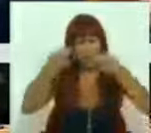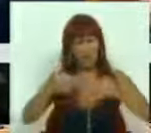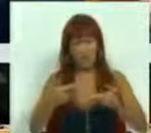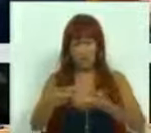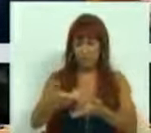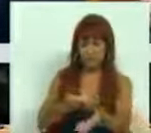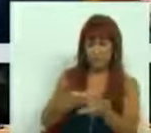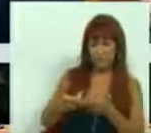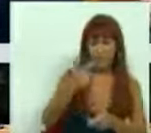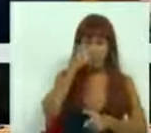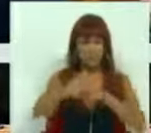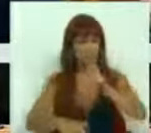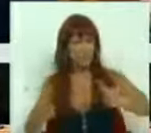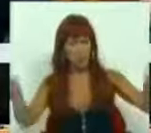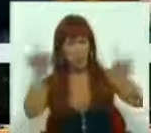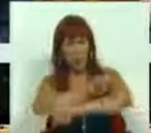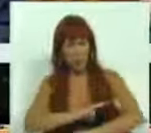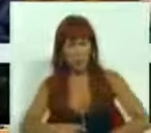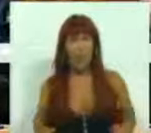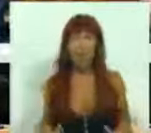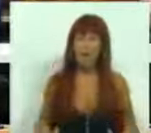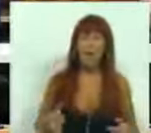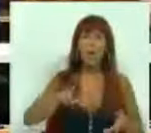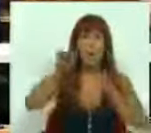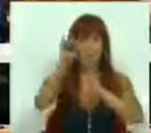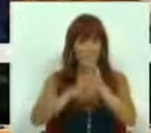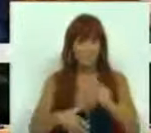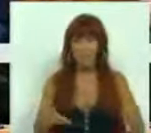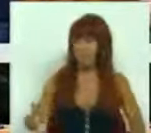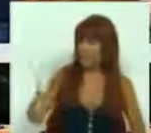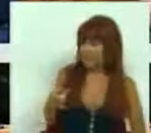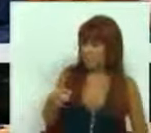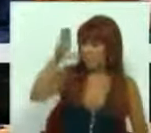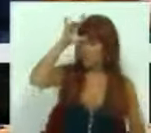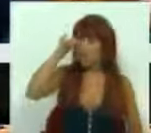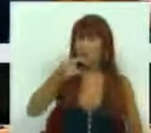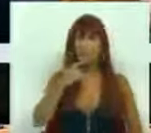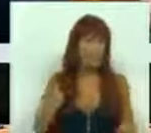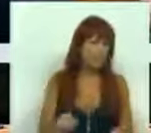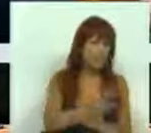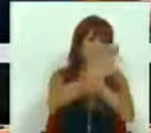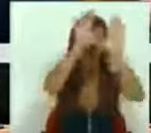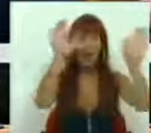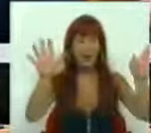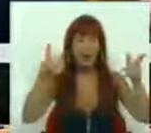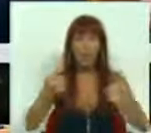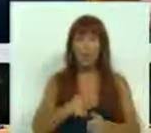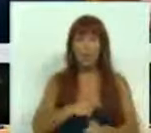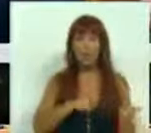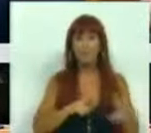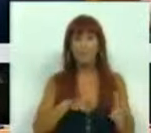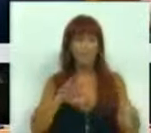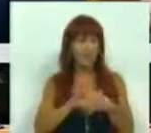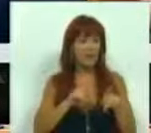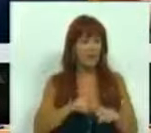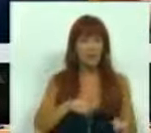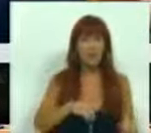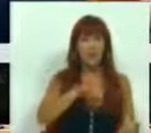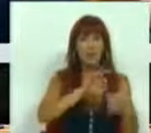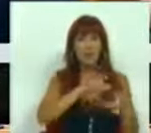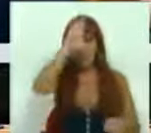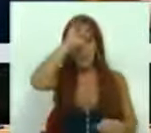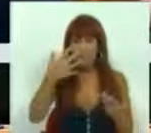de relacionamento com os cidadãos. Ora, o programa do 19º Governo é muito claro quando compromete o atual Executivo